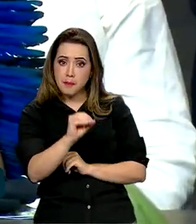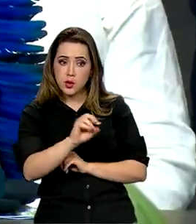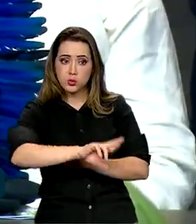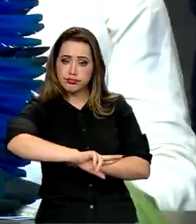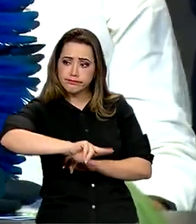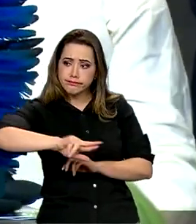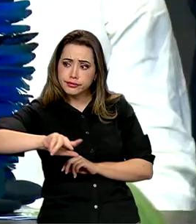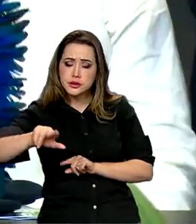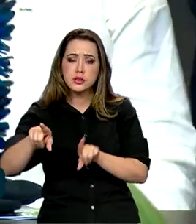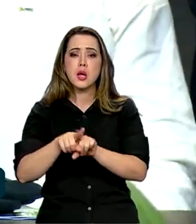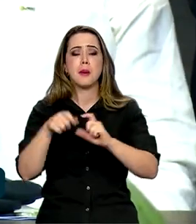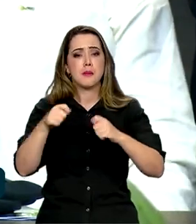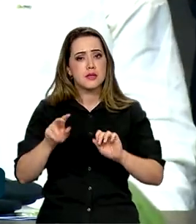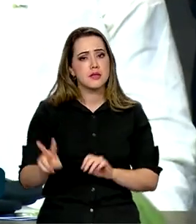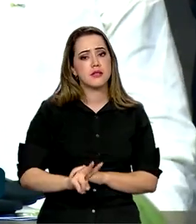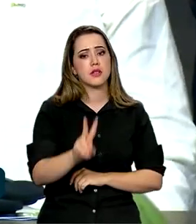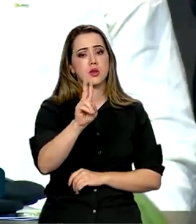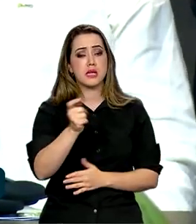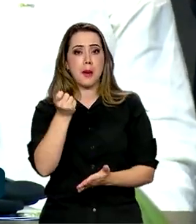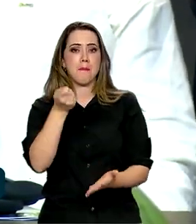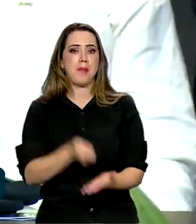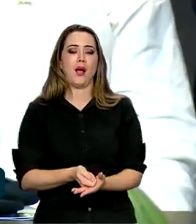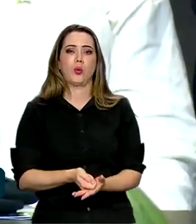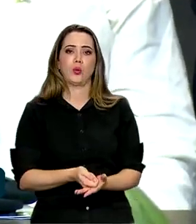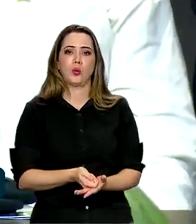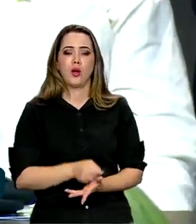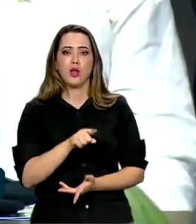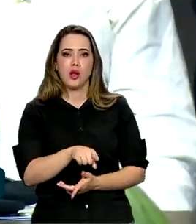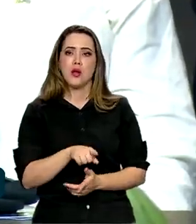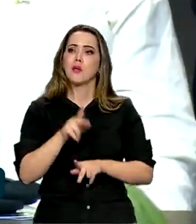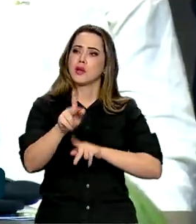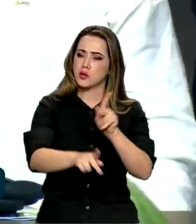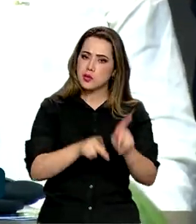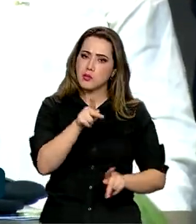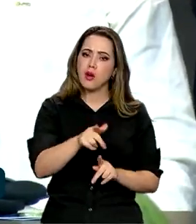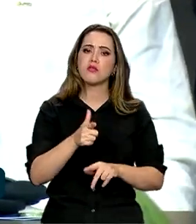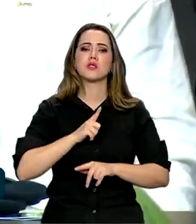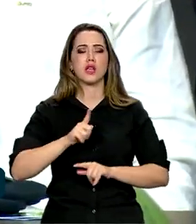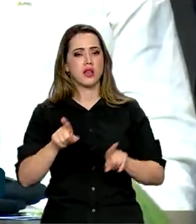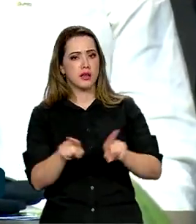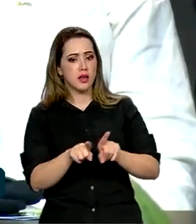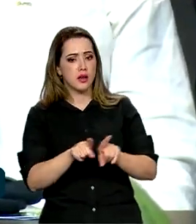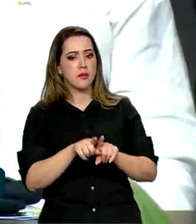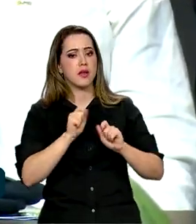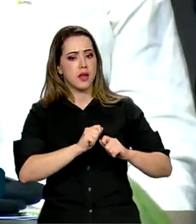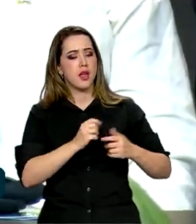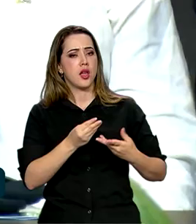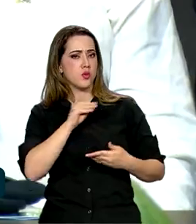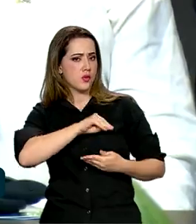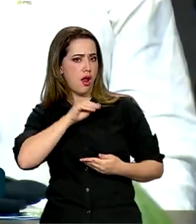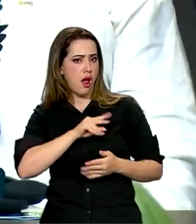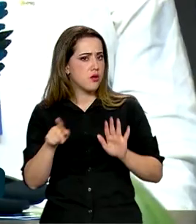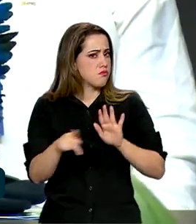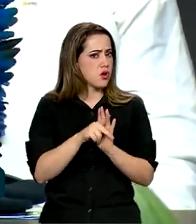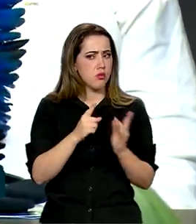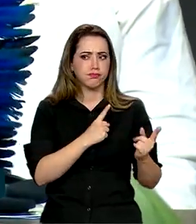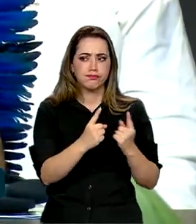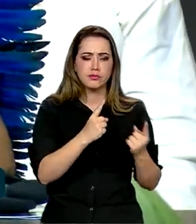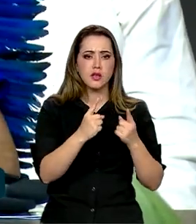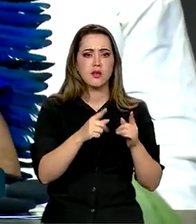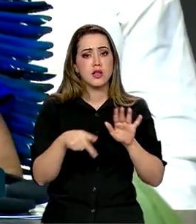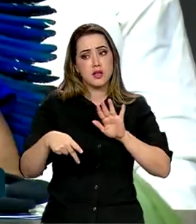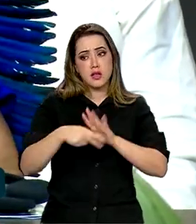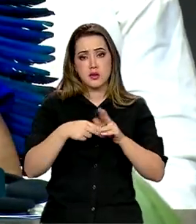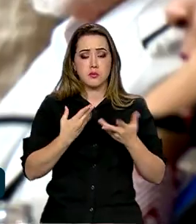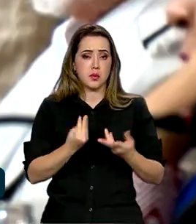valorizados e ser subsidiados para que os povos tenham também a sua geração de renda a partir das suas